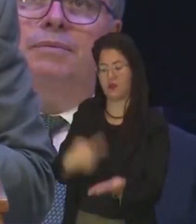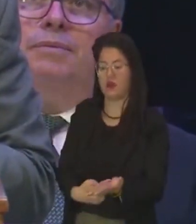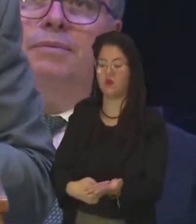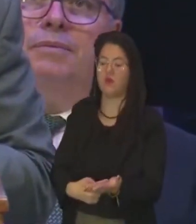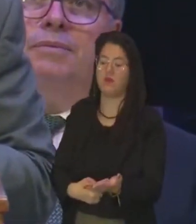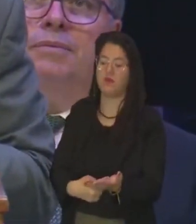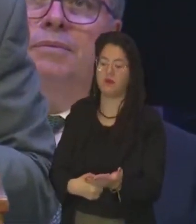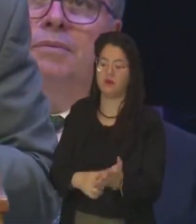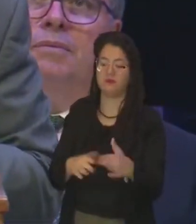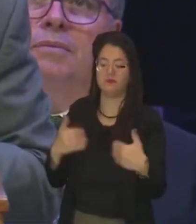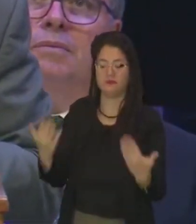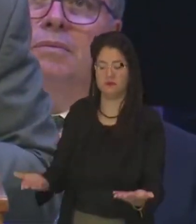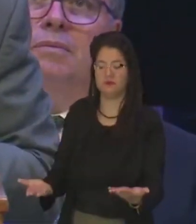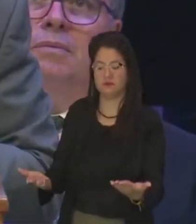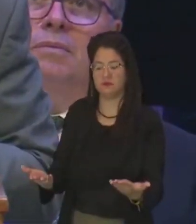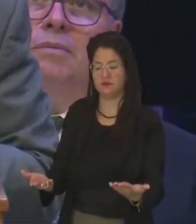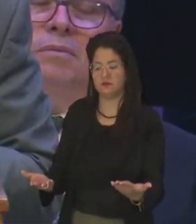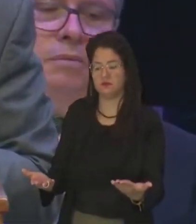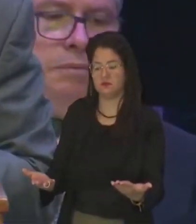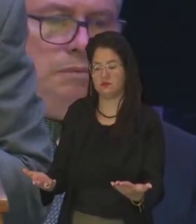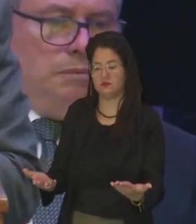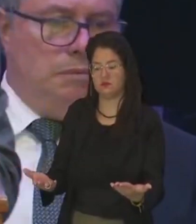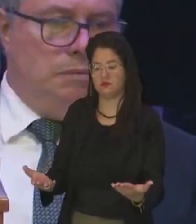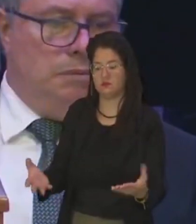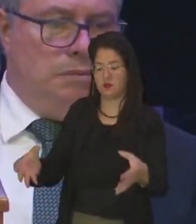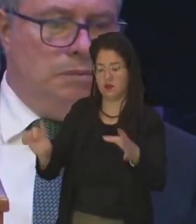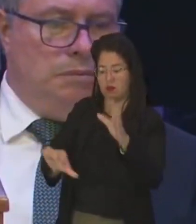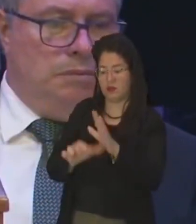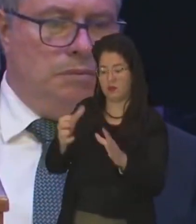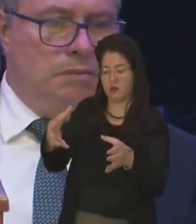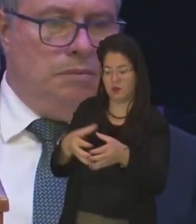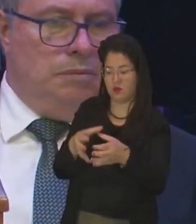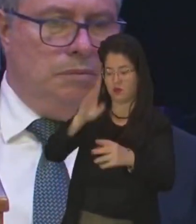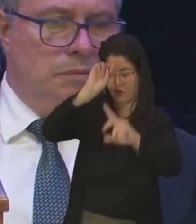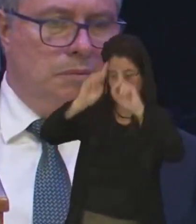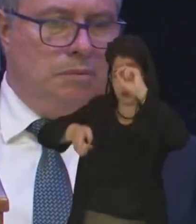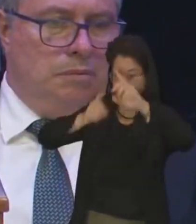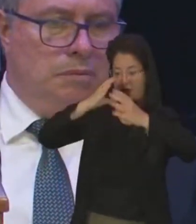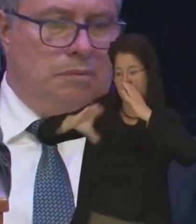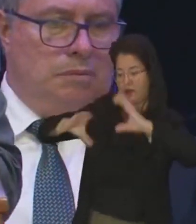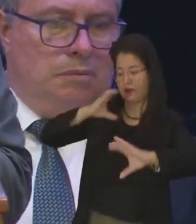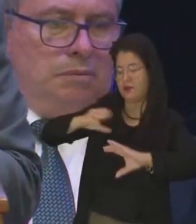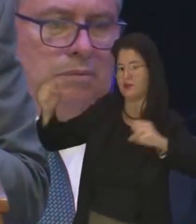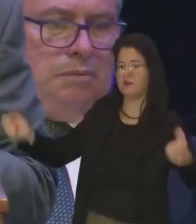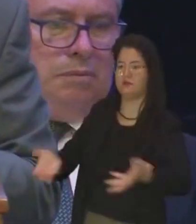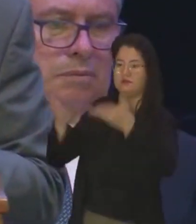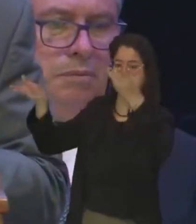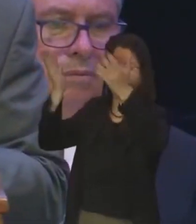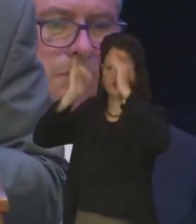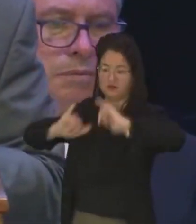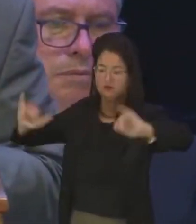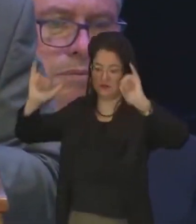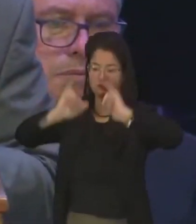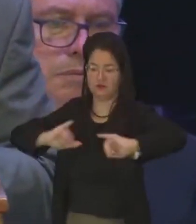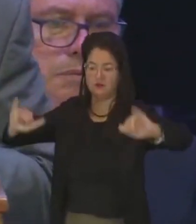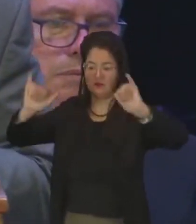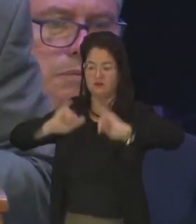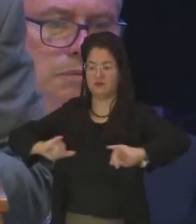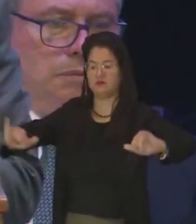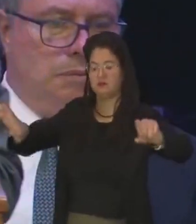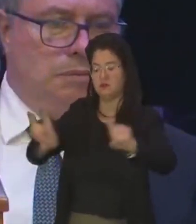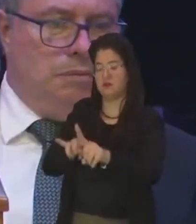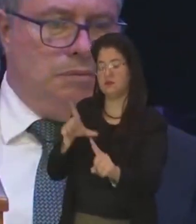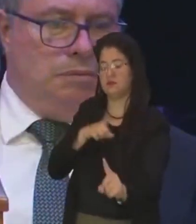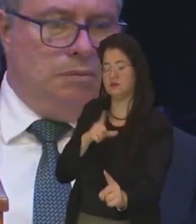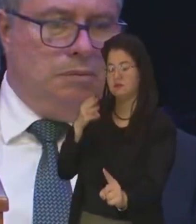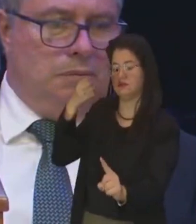aqui. Então, meus irmãos, o primeiro conjunto de ordens, cantai, bendizei, proclamai, anunciai, vem seguido de uma